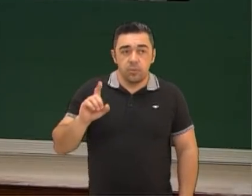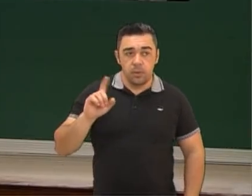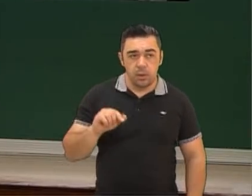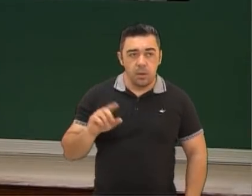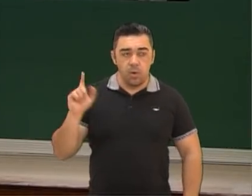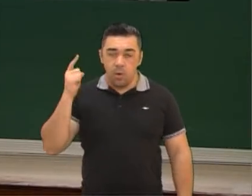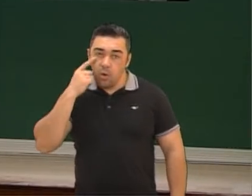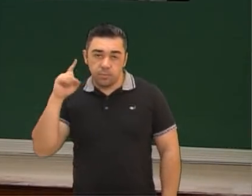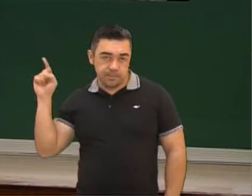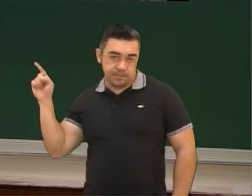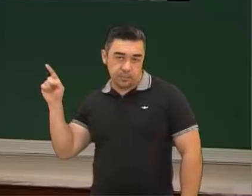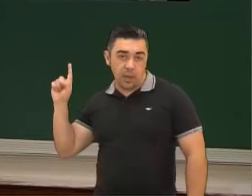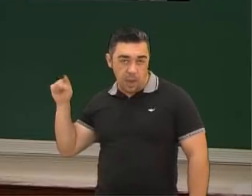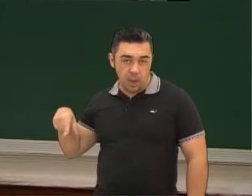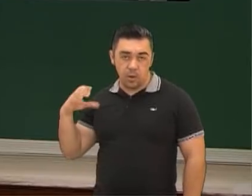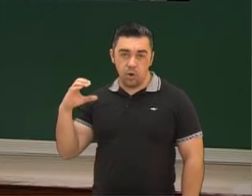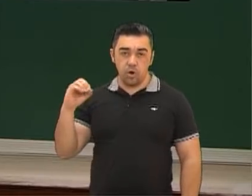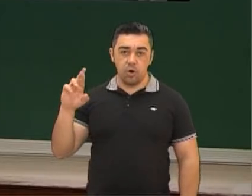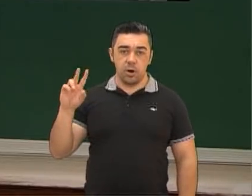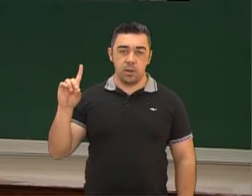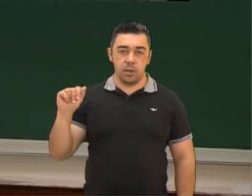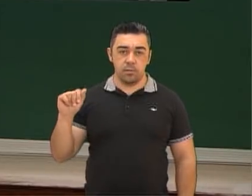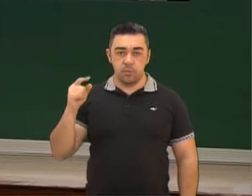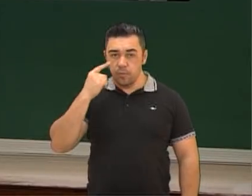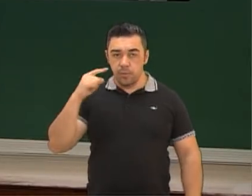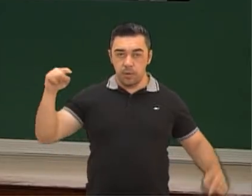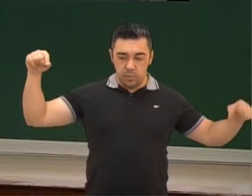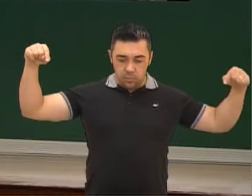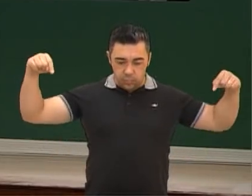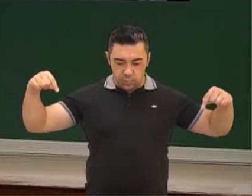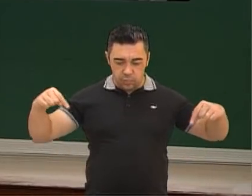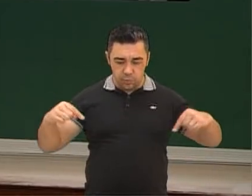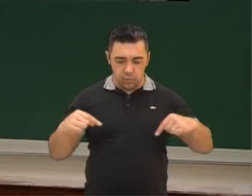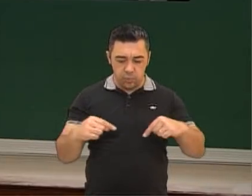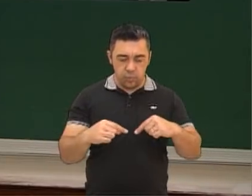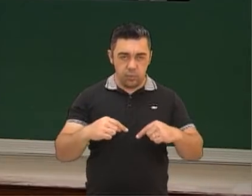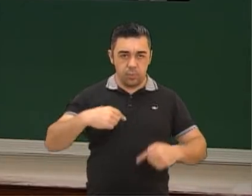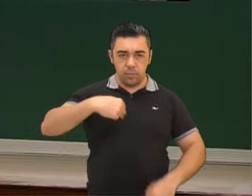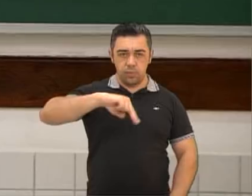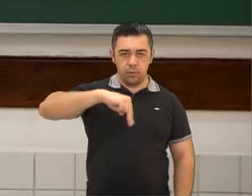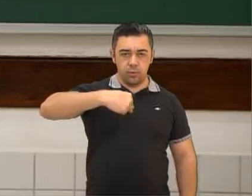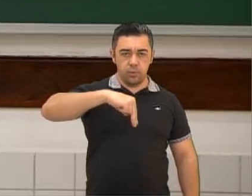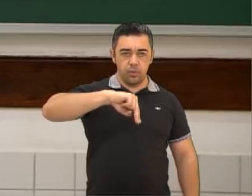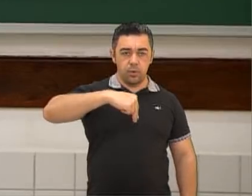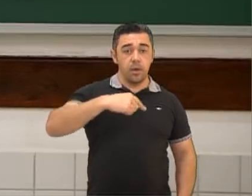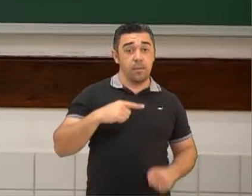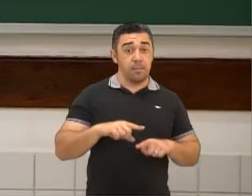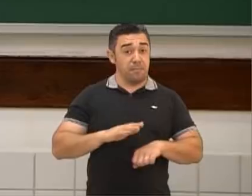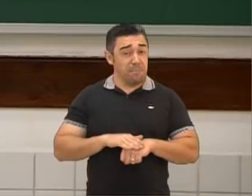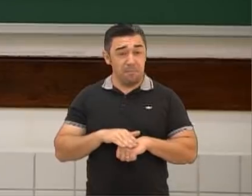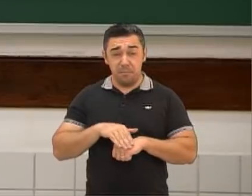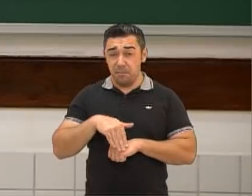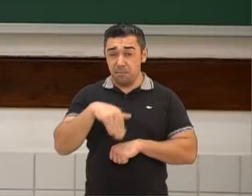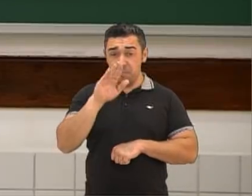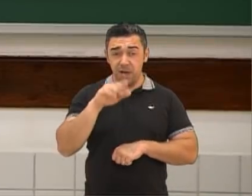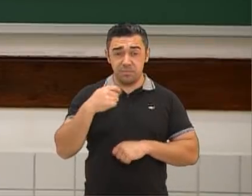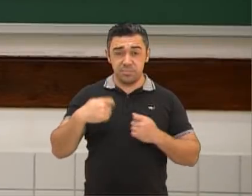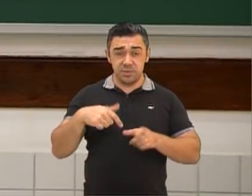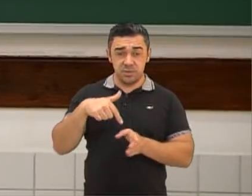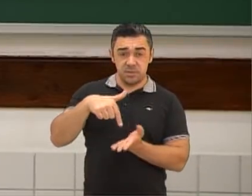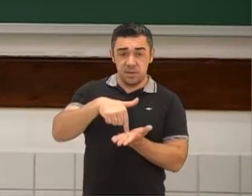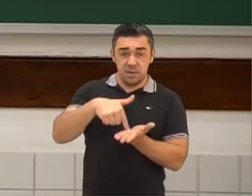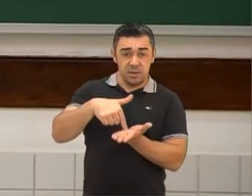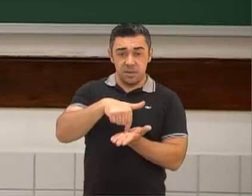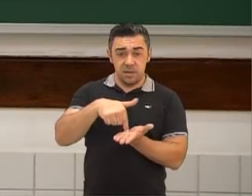mais solta, aquilo que eu falei para vocês, o que exige do praticante ainda mais equilíbrio. Por quê? A corda bamba,